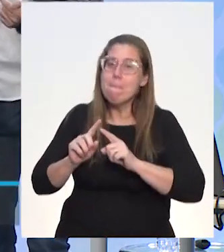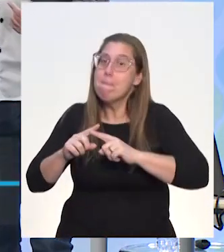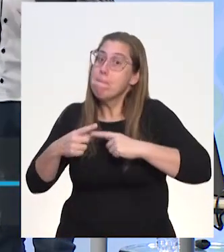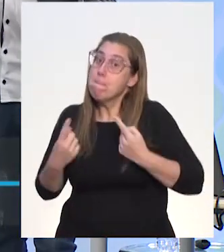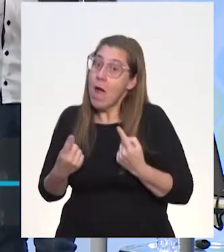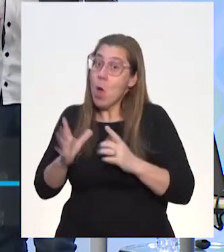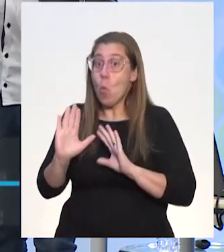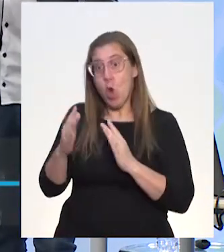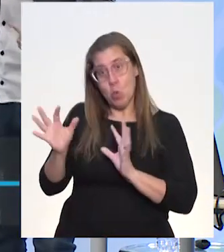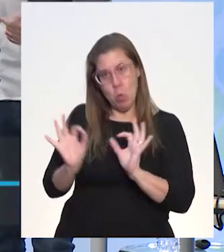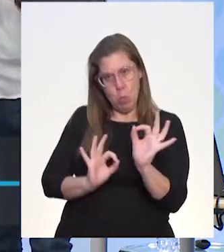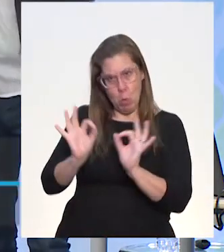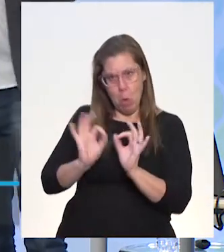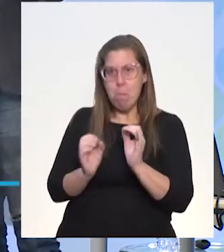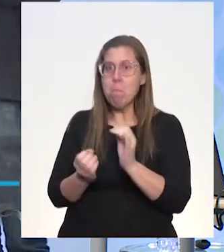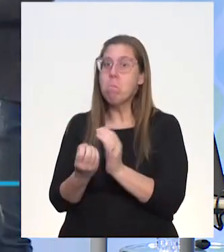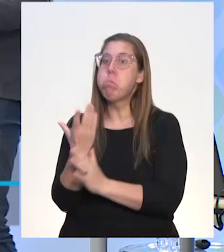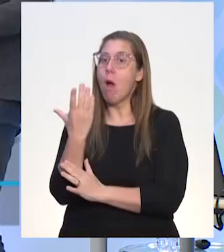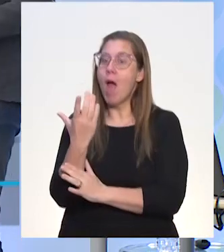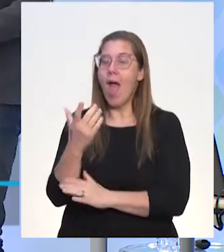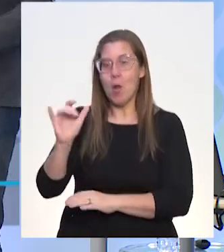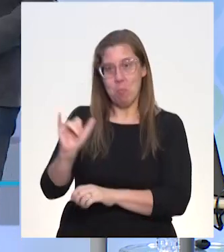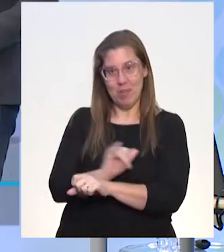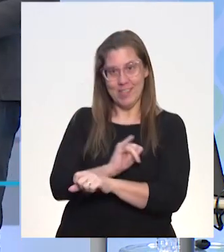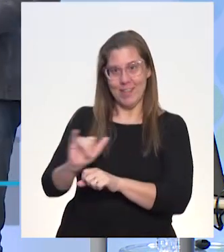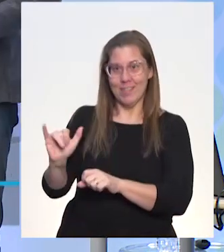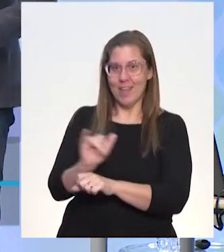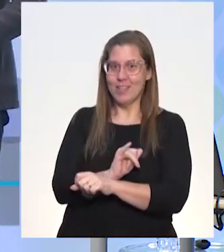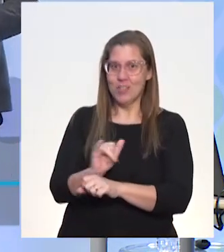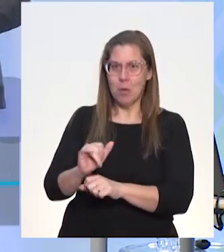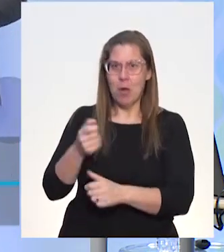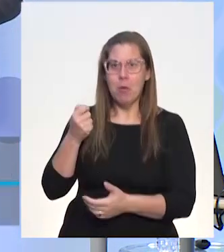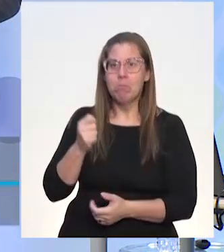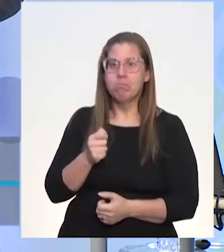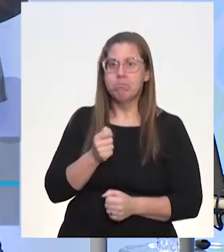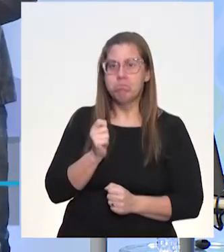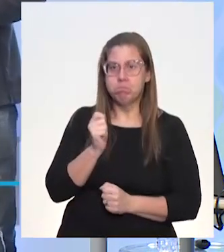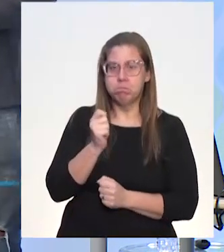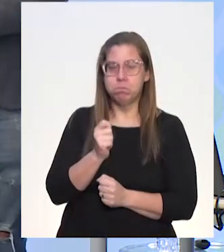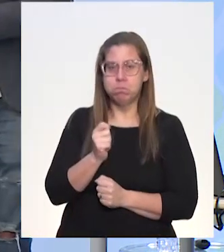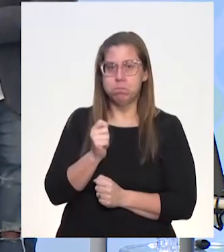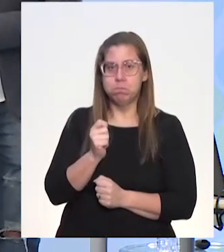foi inventado, era uma estratégia de ataque. O terceiro, por gentileza.